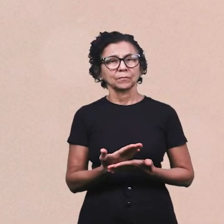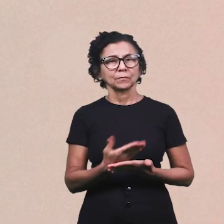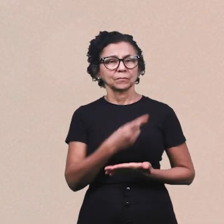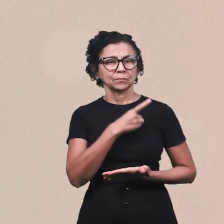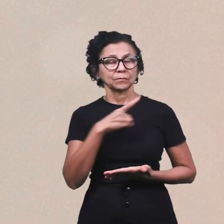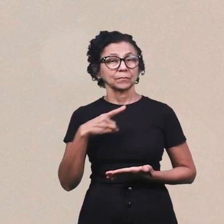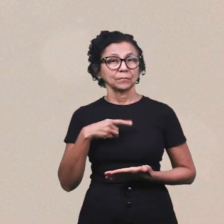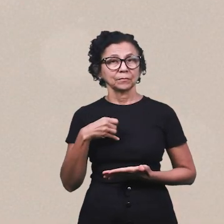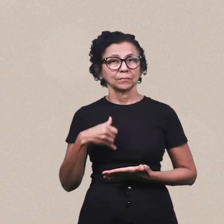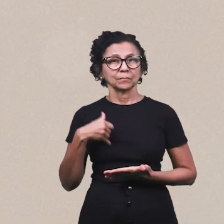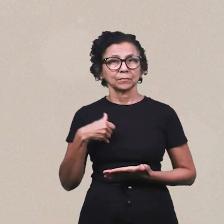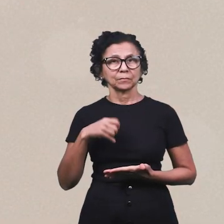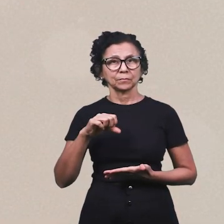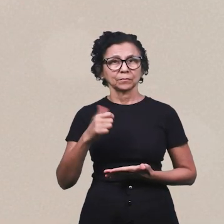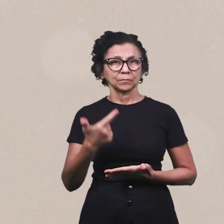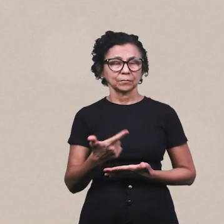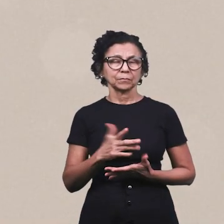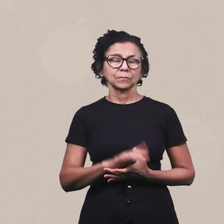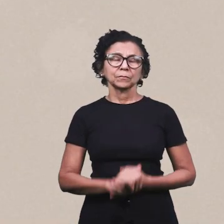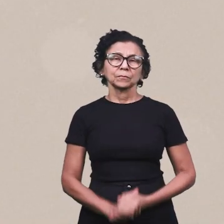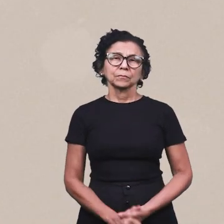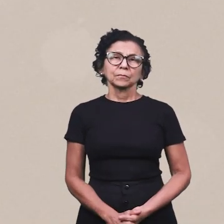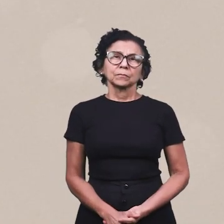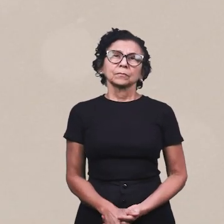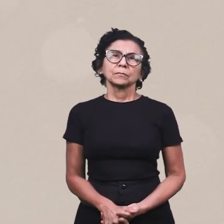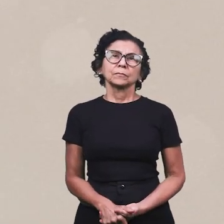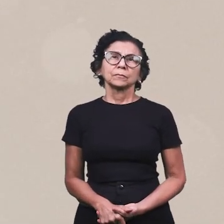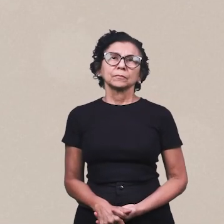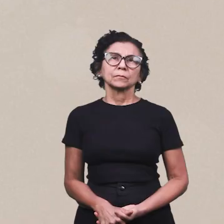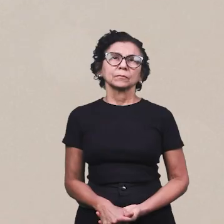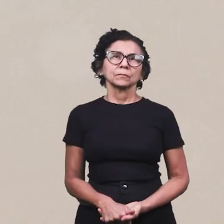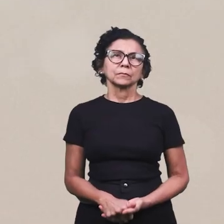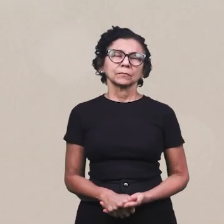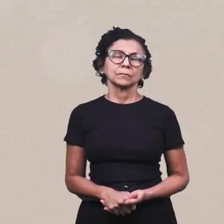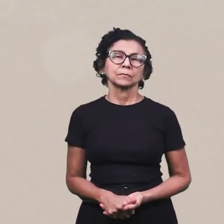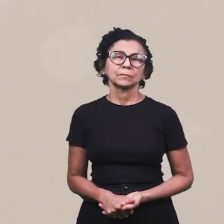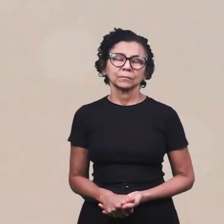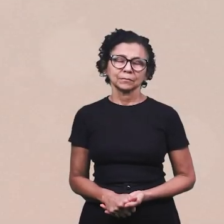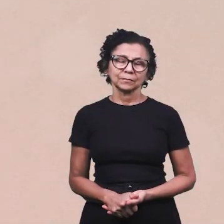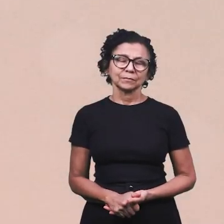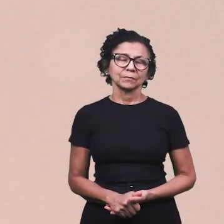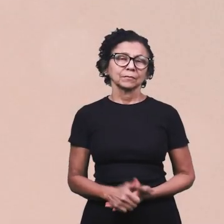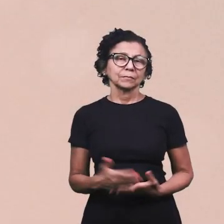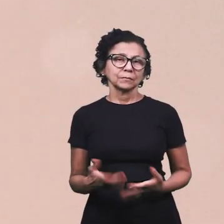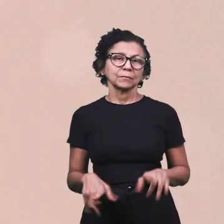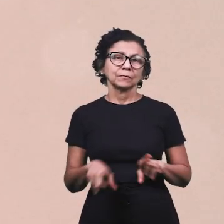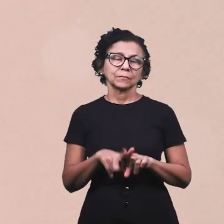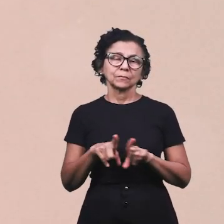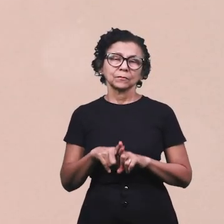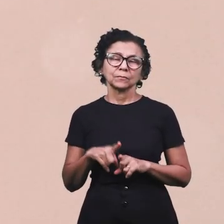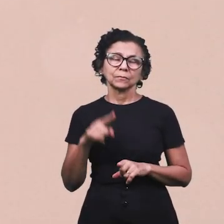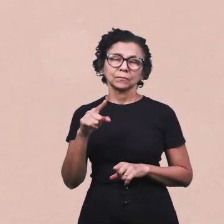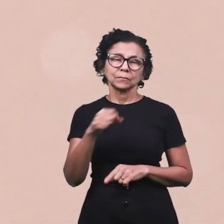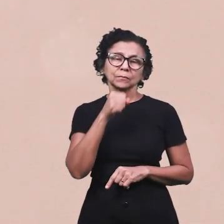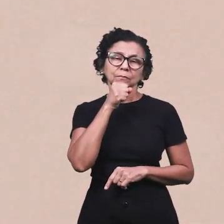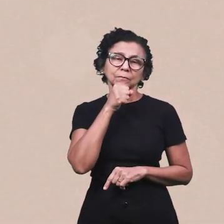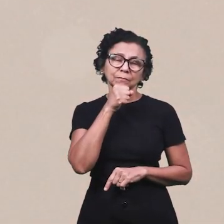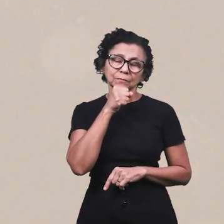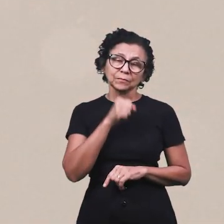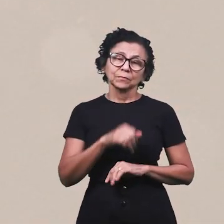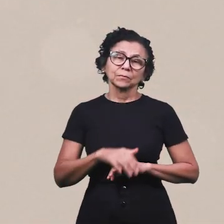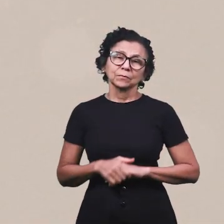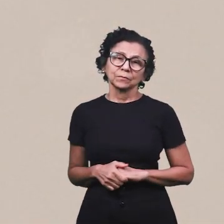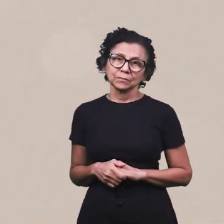conduzir um período de louvor, de um culto, e ter a alegria de ver aqueles que são hoje